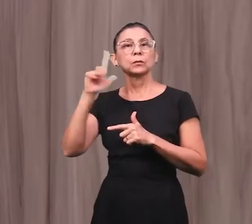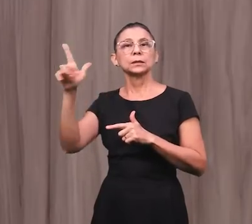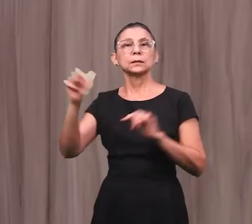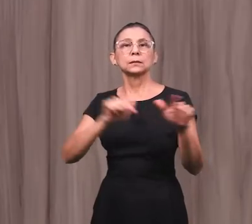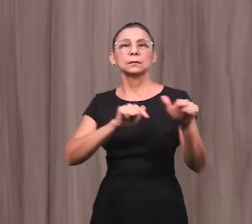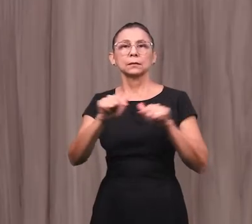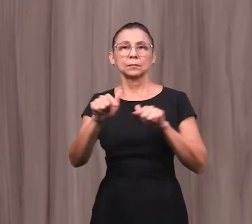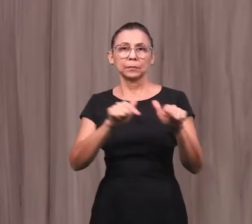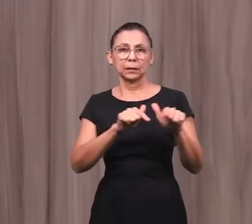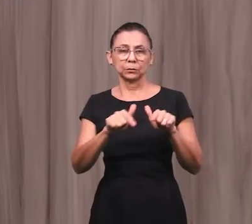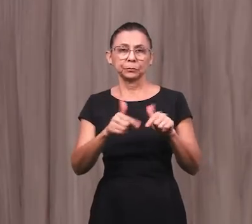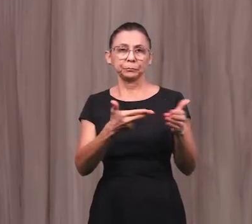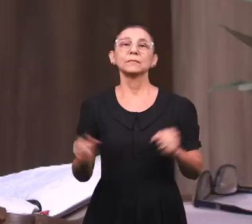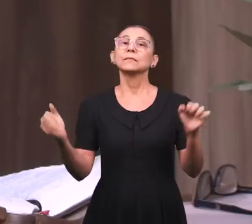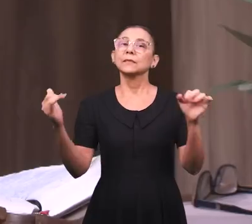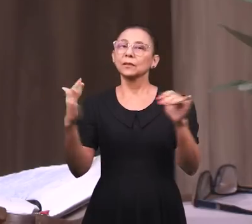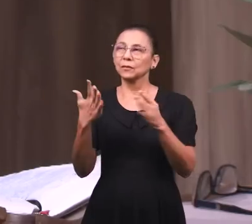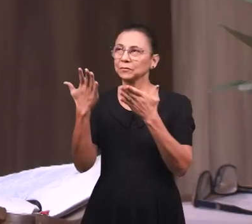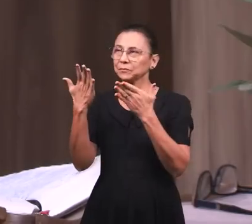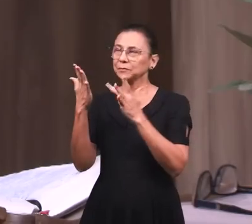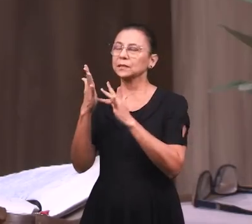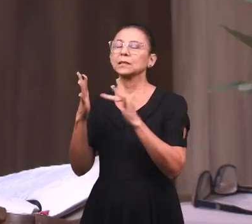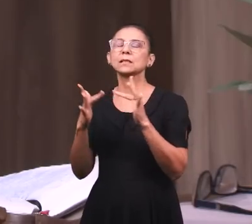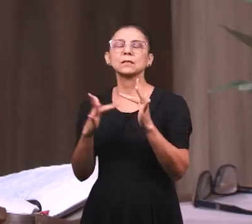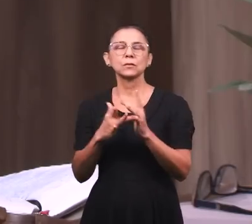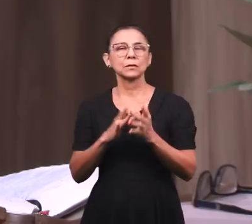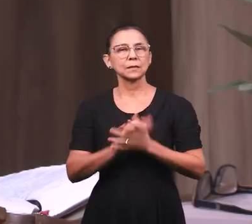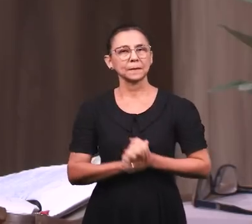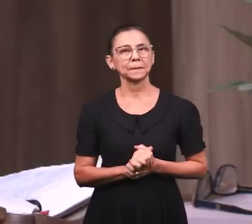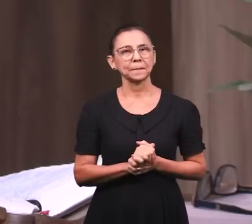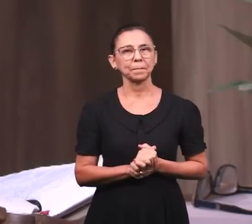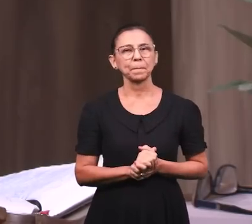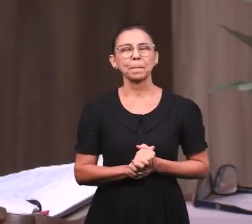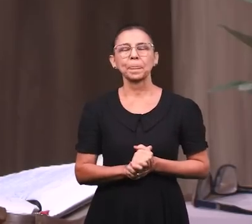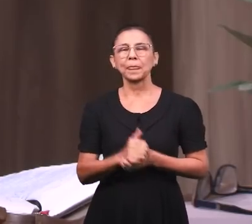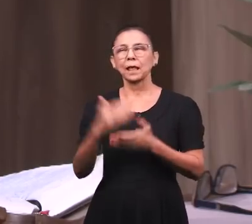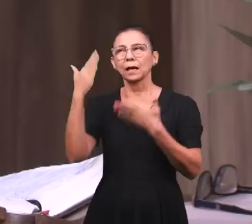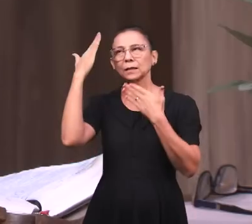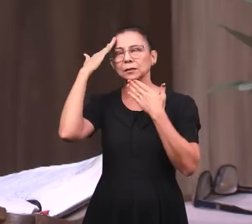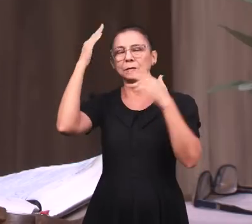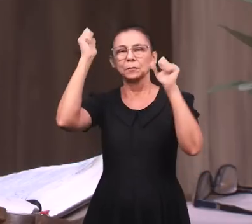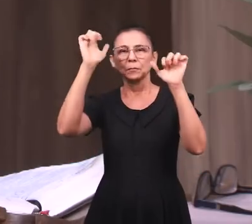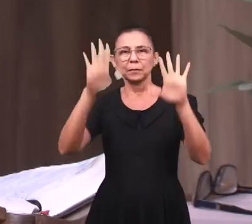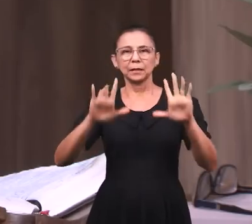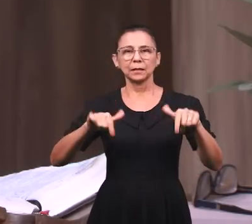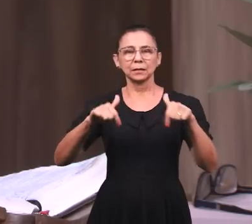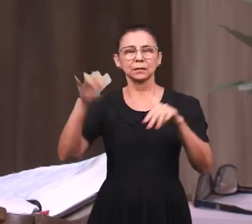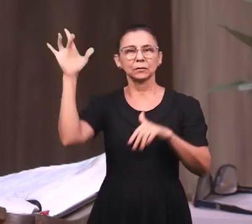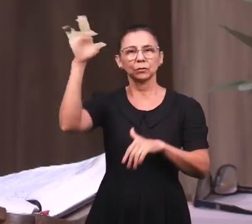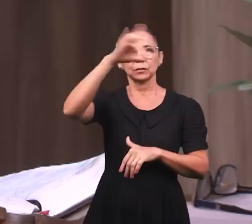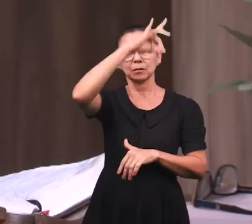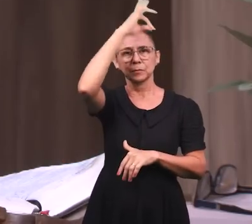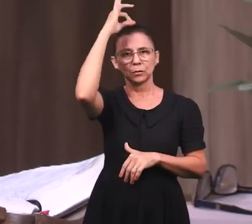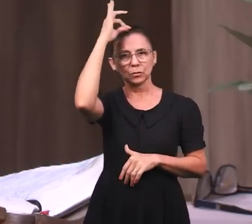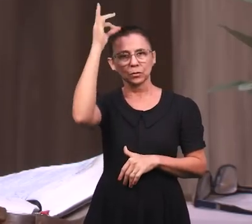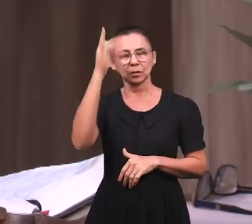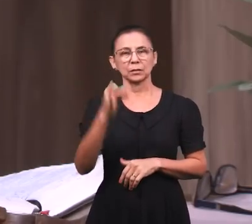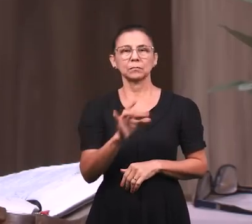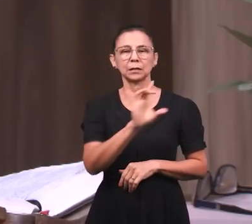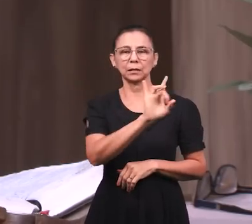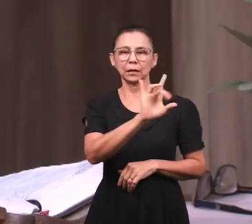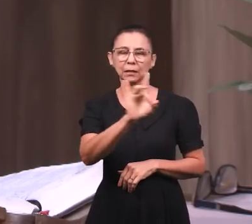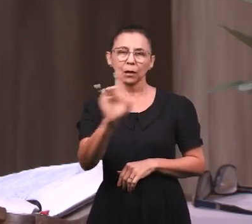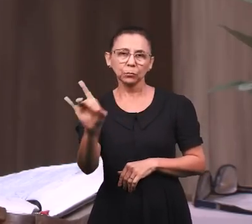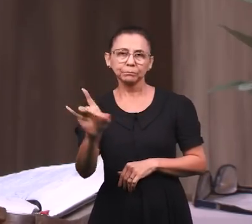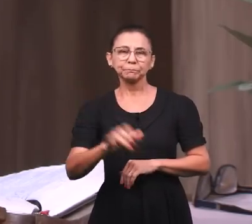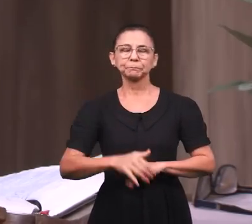será aberta para ele. Glórias a Jesus, pela bênção, pela operação do Espírito Santo na vida de cada um